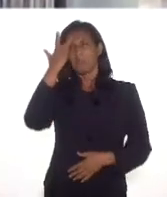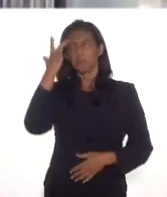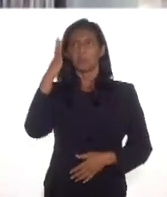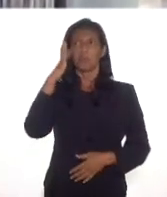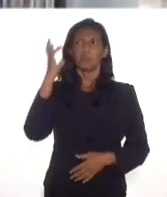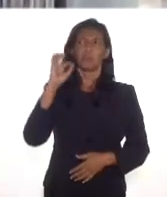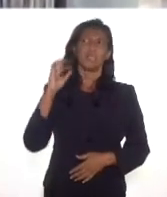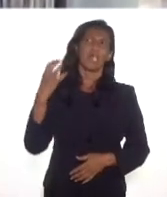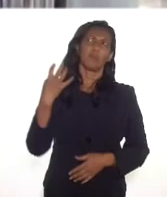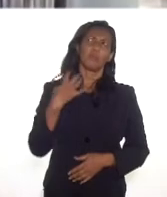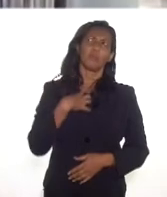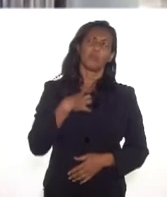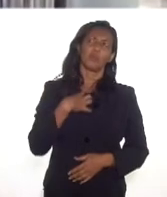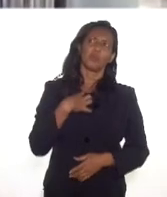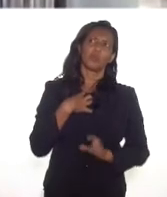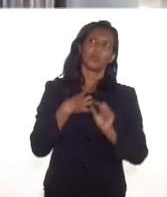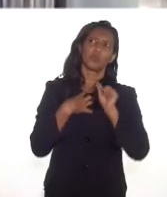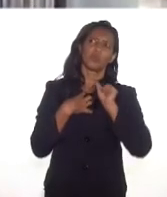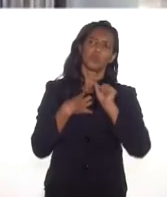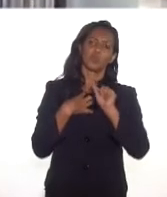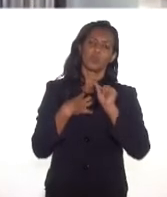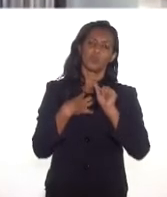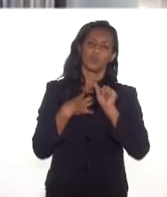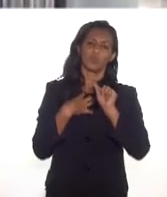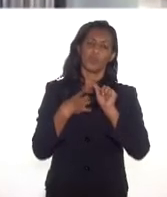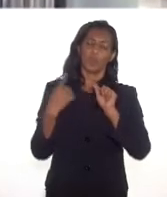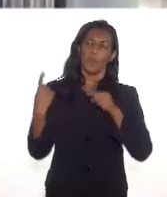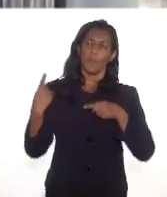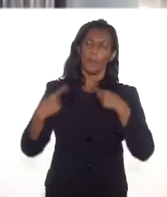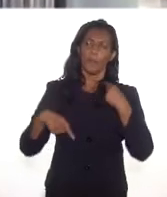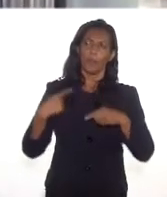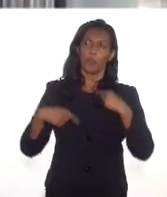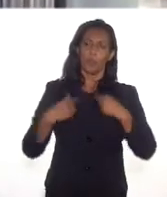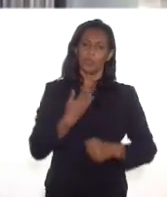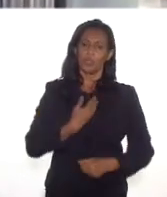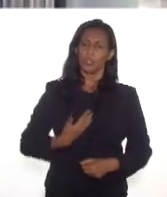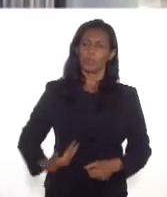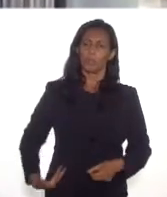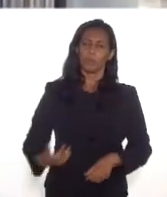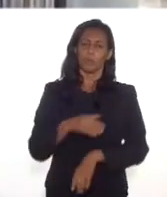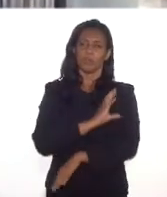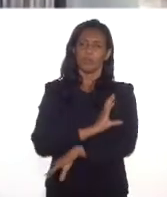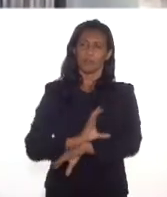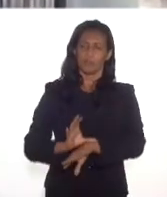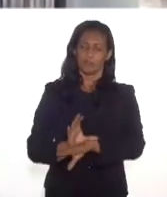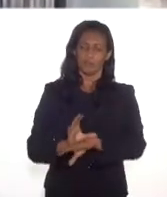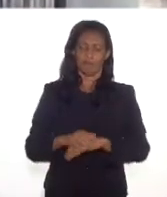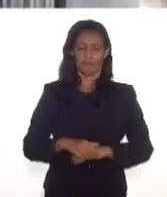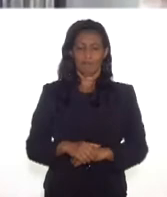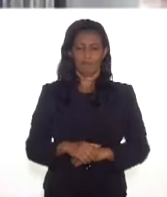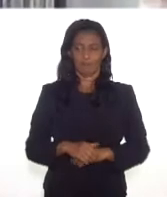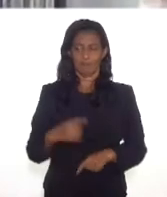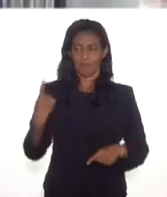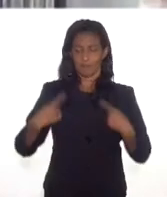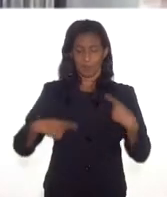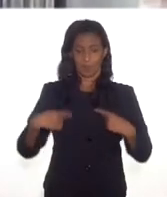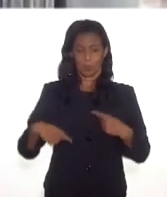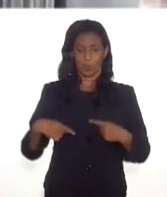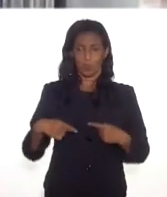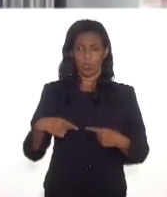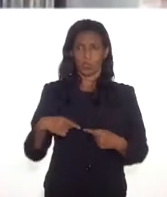por exemplo, a política pública da cultura. A política pública da cultura, ela,